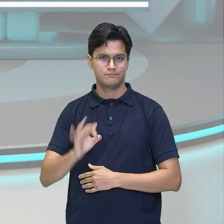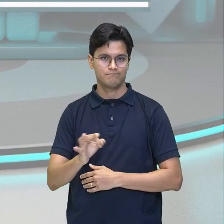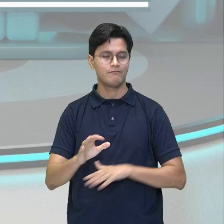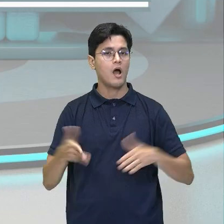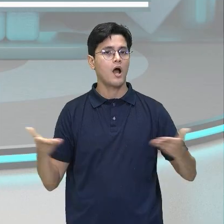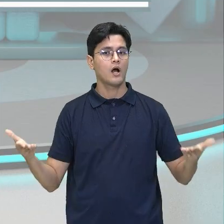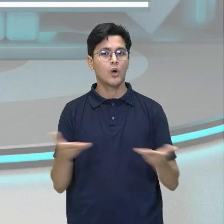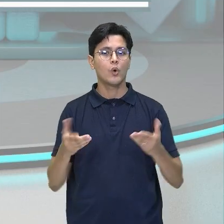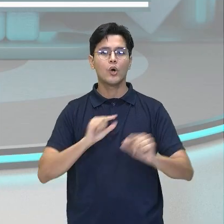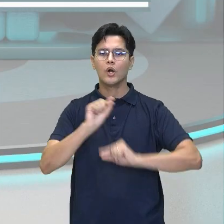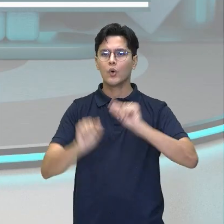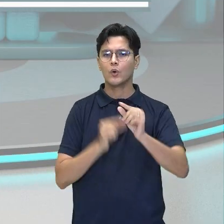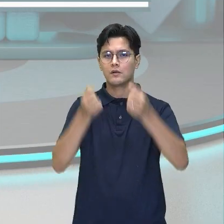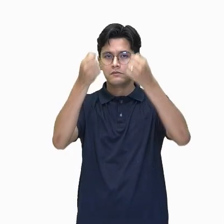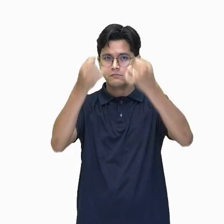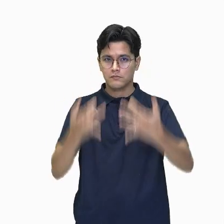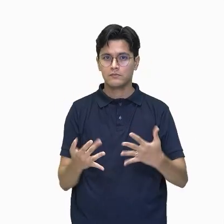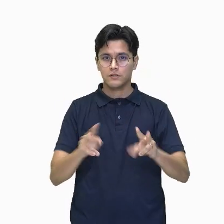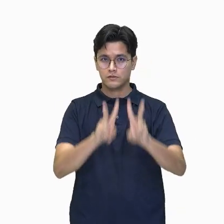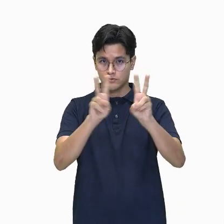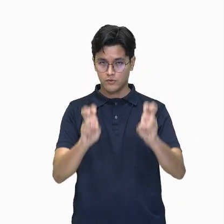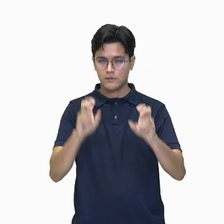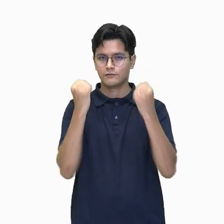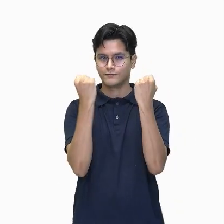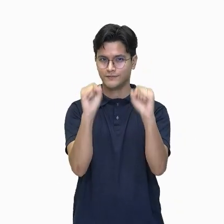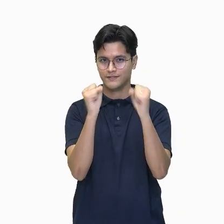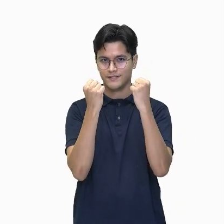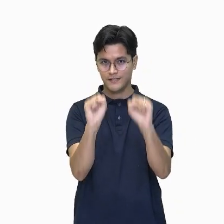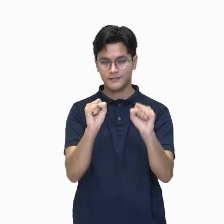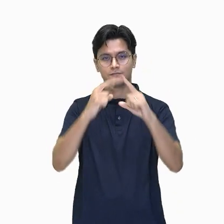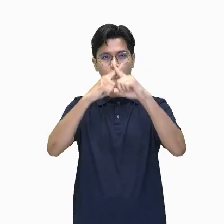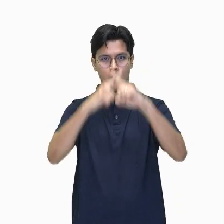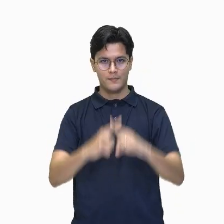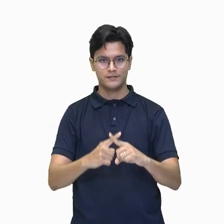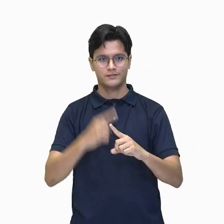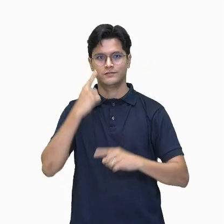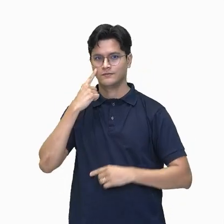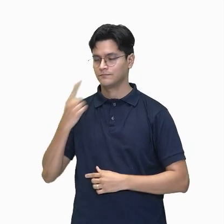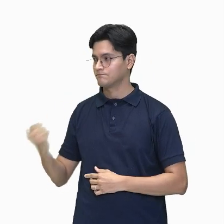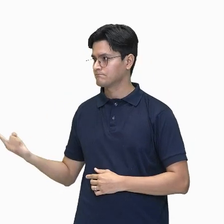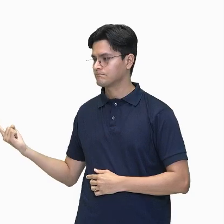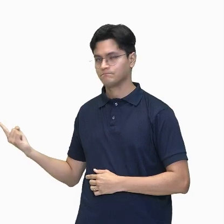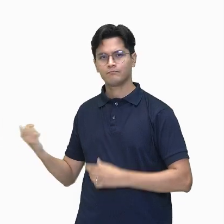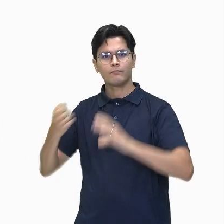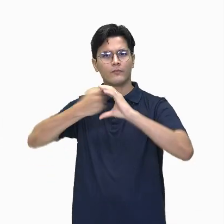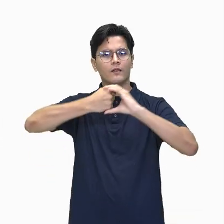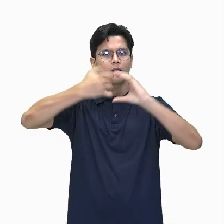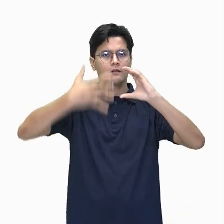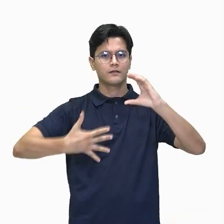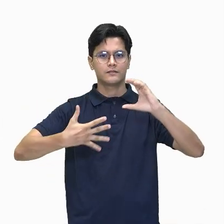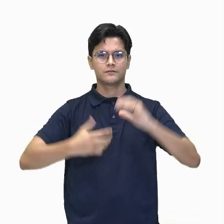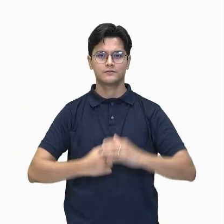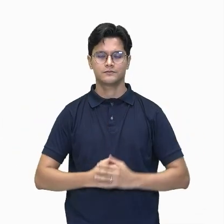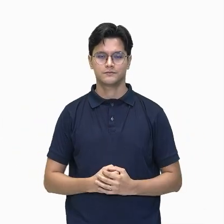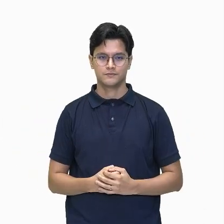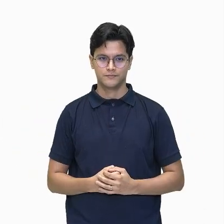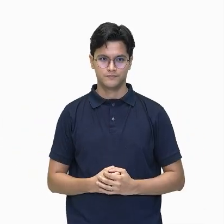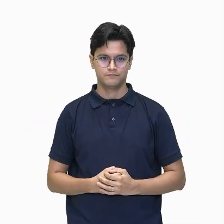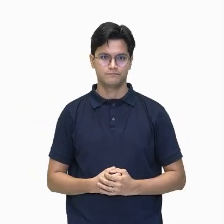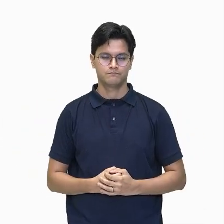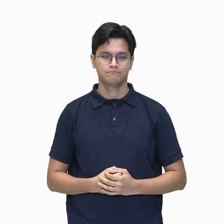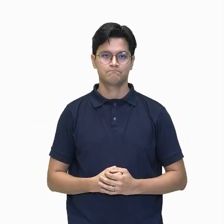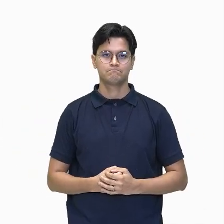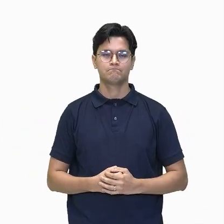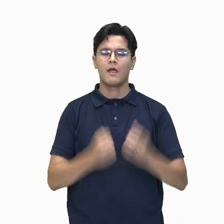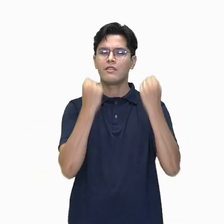a ginástica competitiva. Vamos ver as suas características. Muito bem, agora falando sobre a ginástica competitiva,